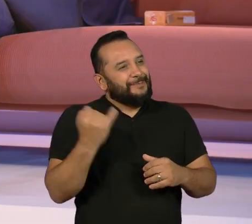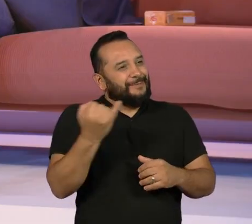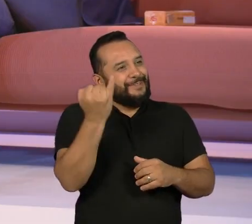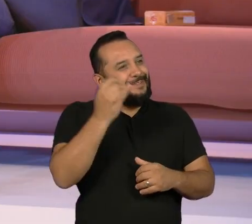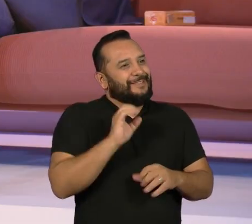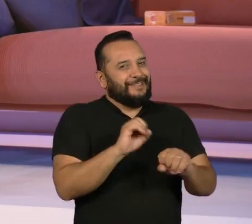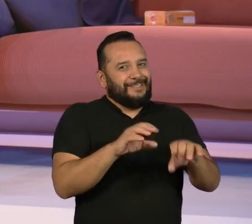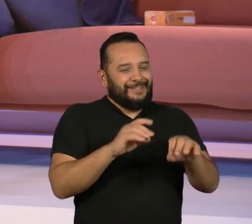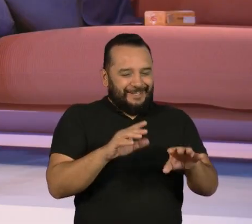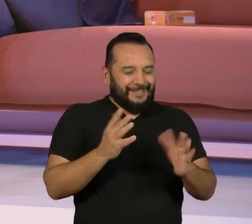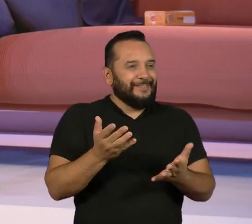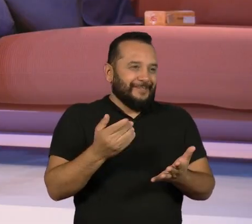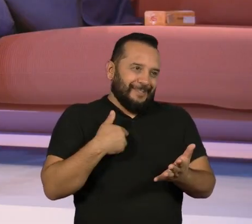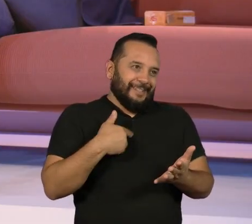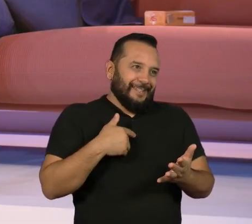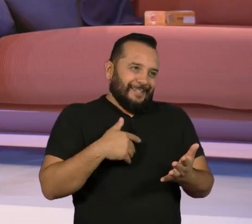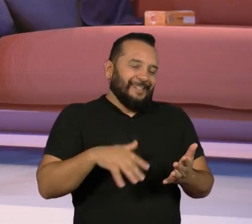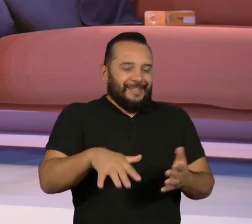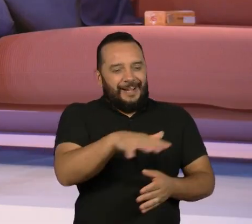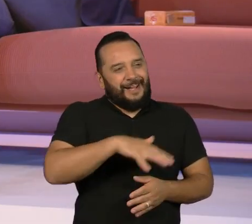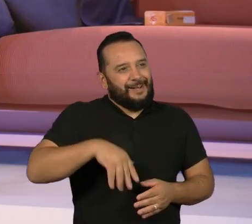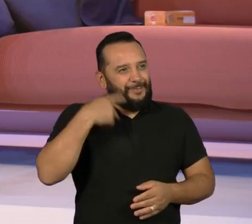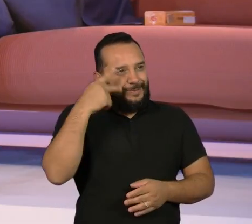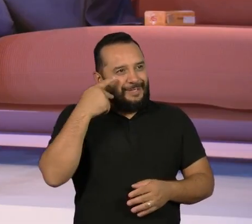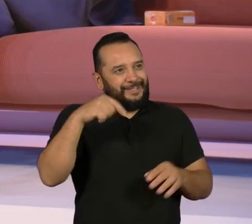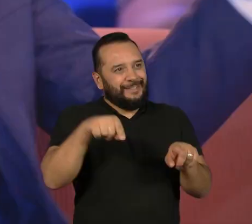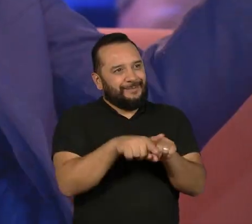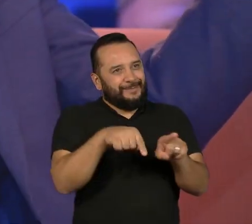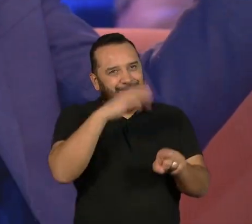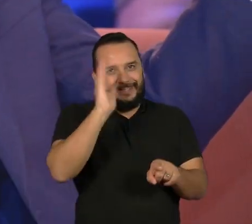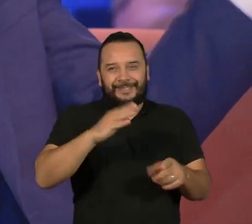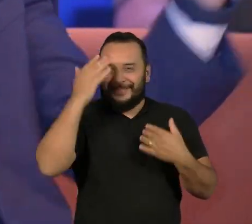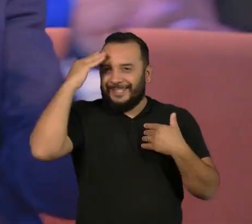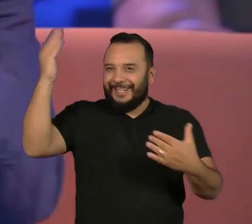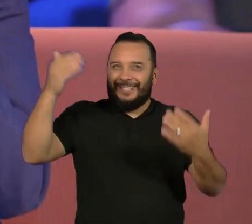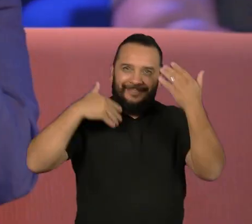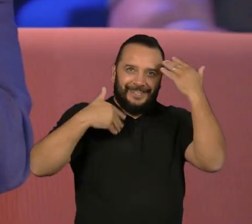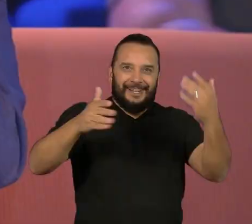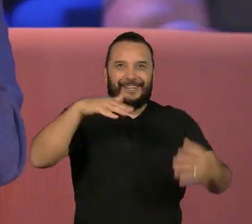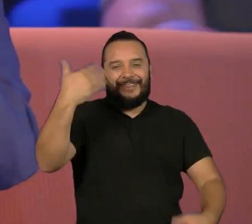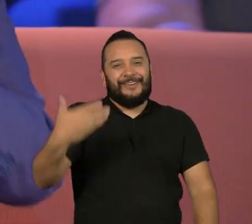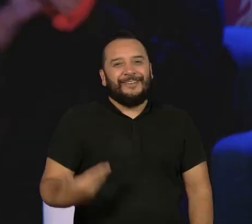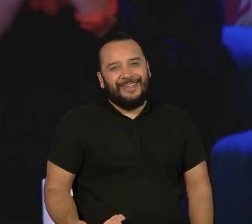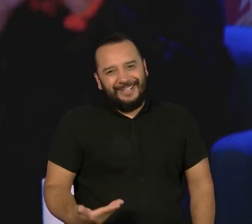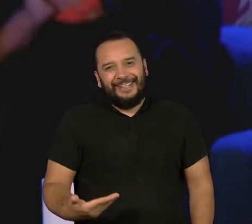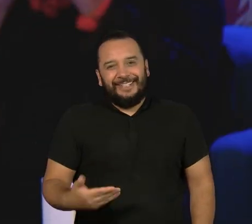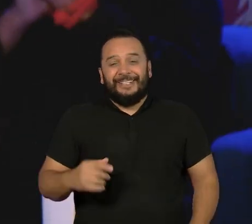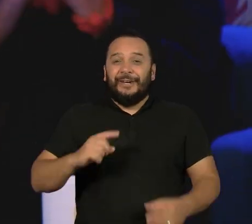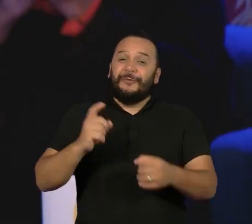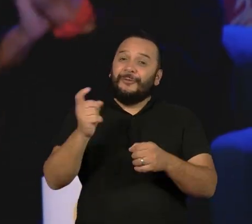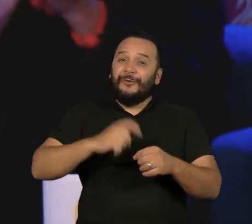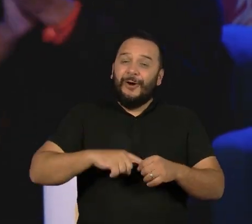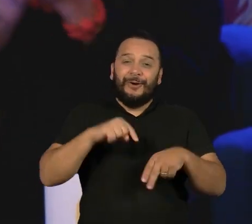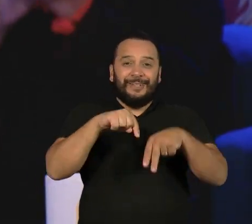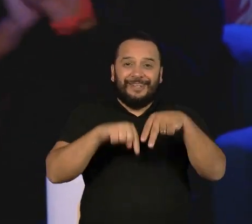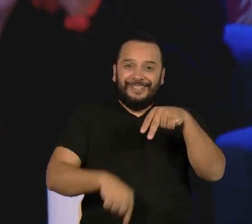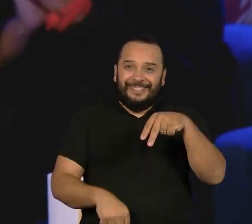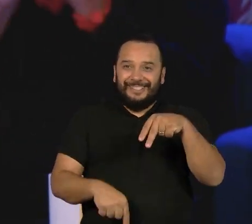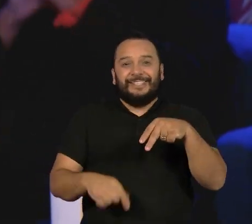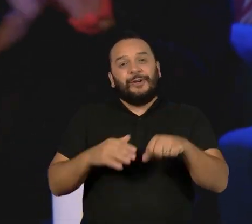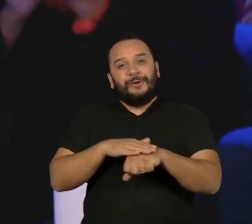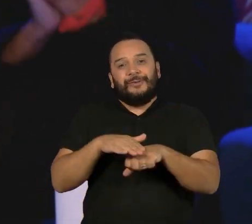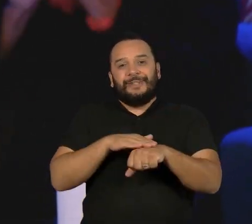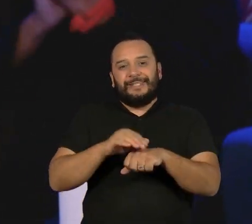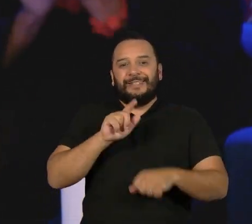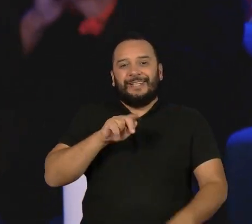na educação e na política brasileira. Parabéns. Obrigado, meu amigo. Obrigado, pessoal. Uma honra. Daqui a pouco a gente volta conversando